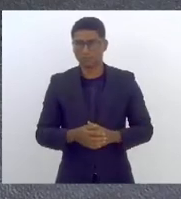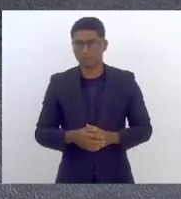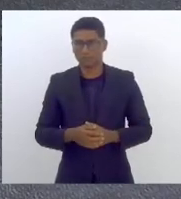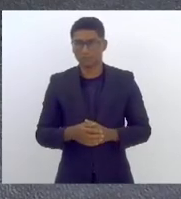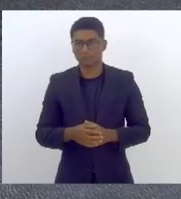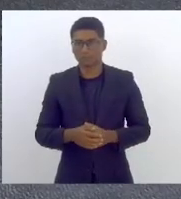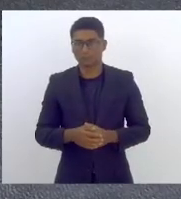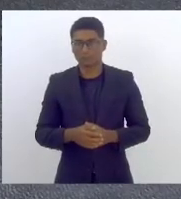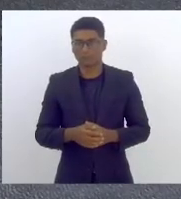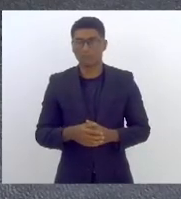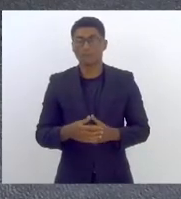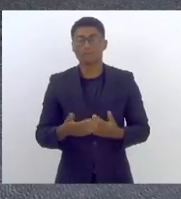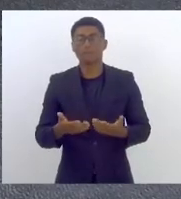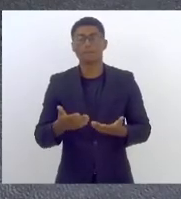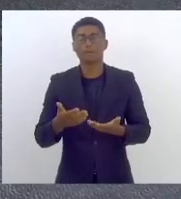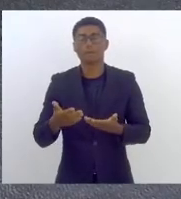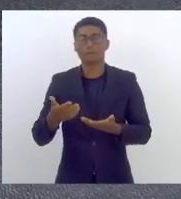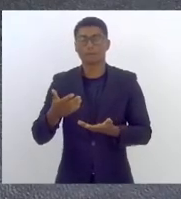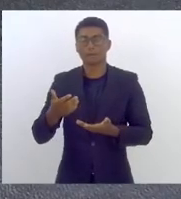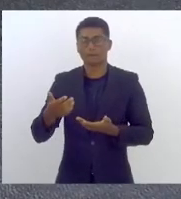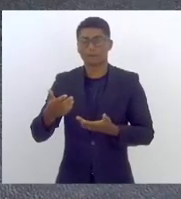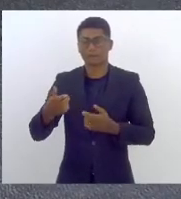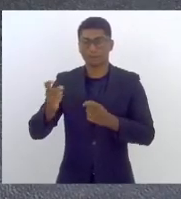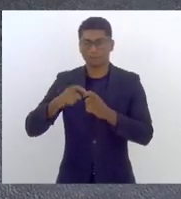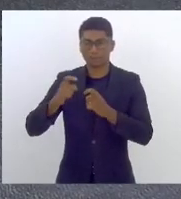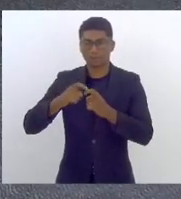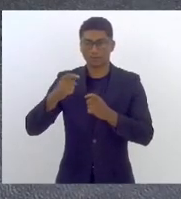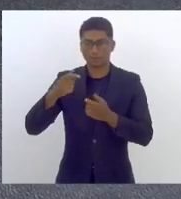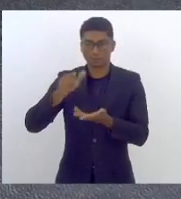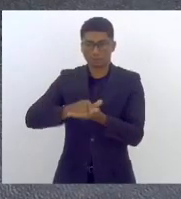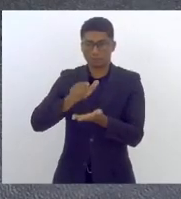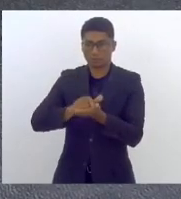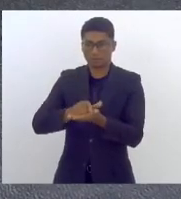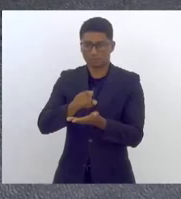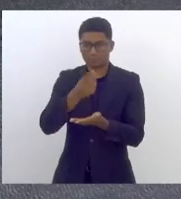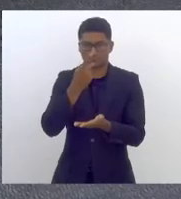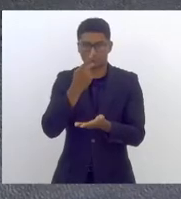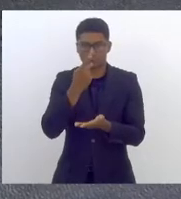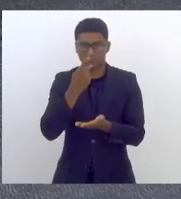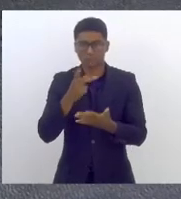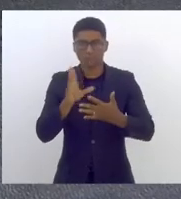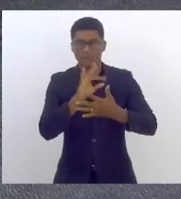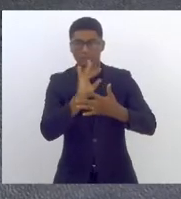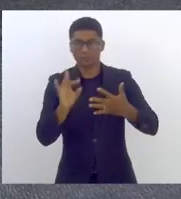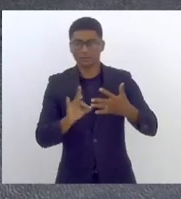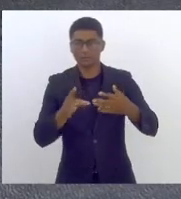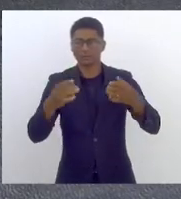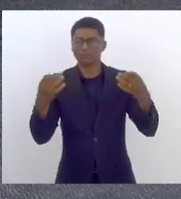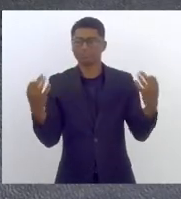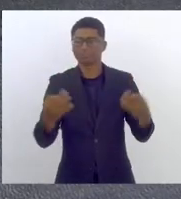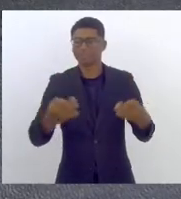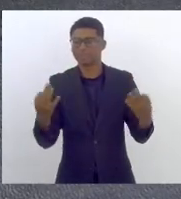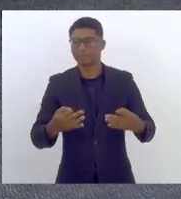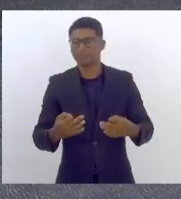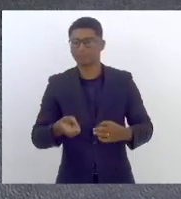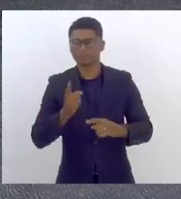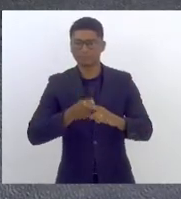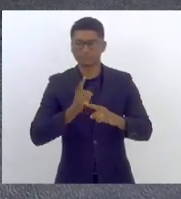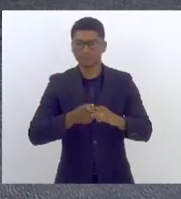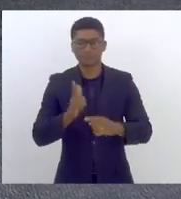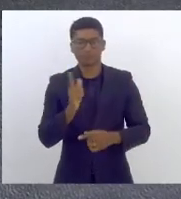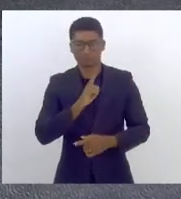mas vossa excelência de escrever eu não vou falar sobre isso que vossa excelência fez uma descrição perfeita houve uma